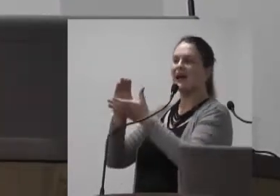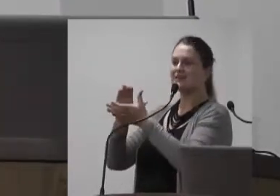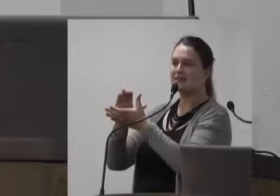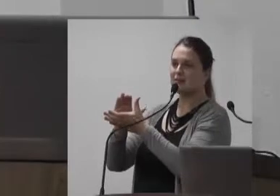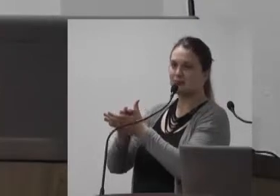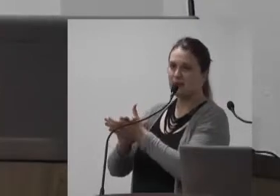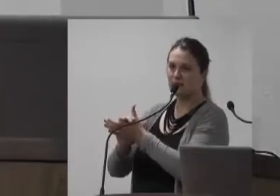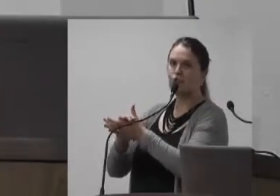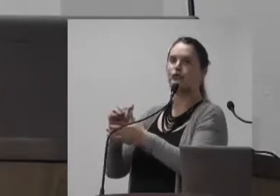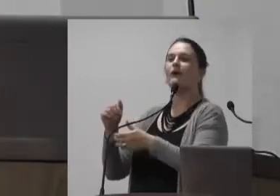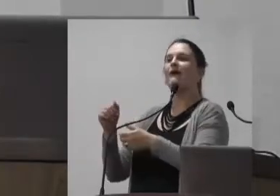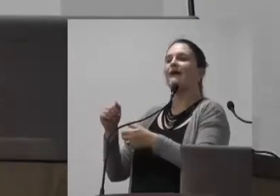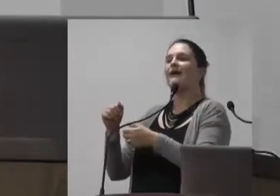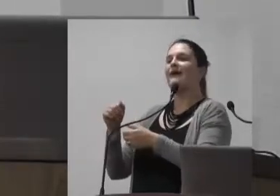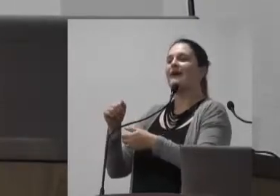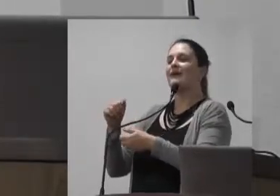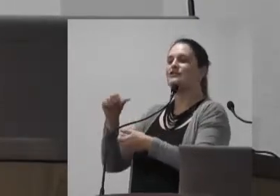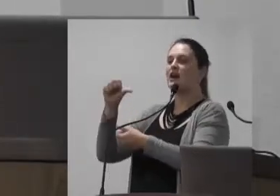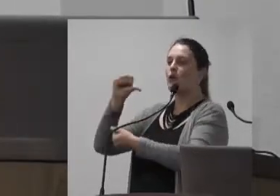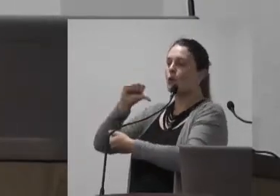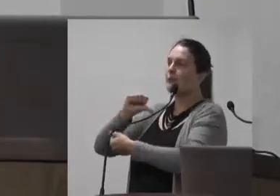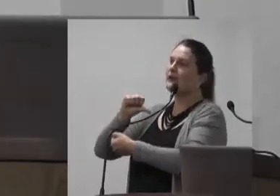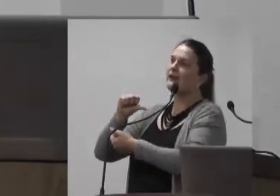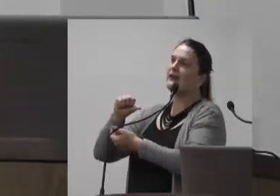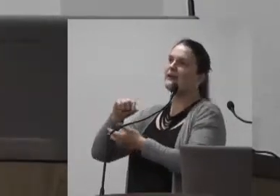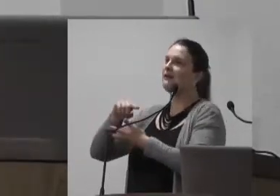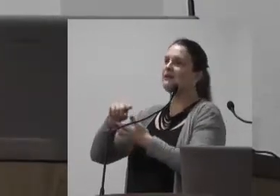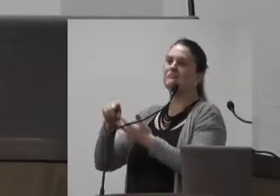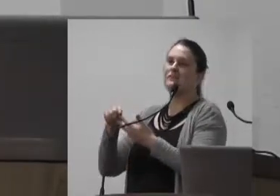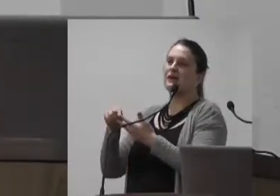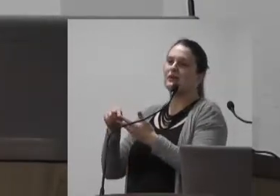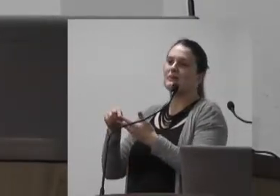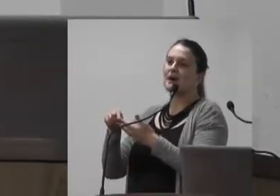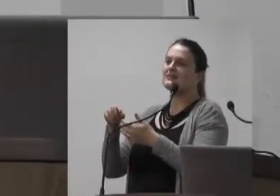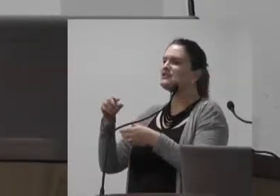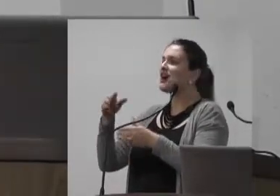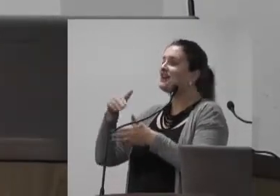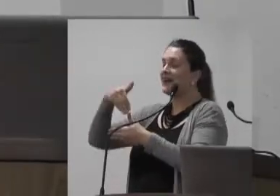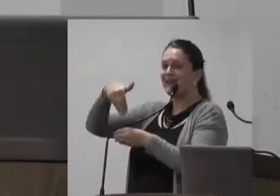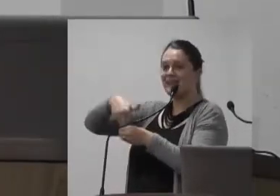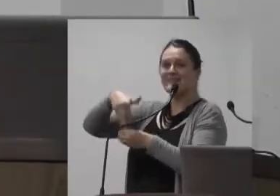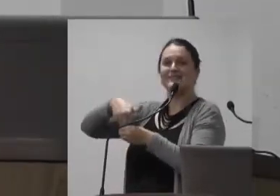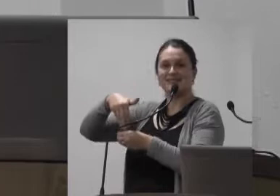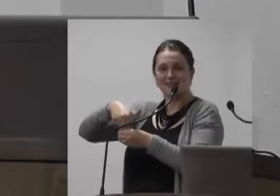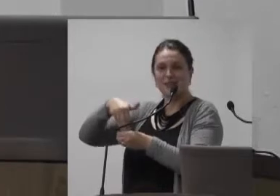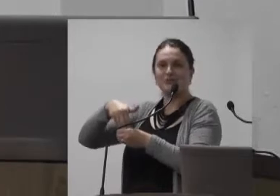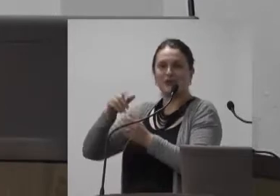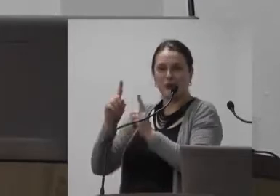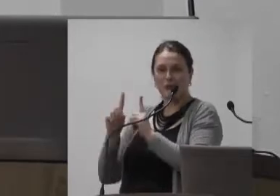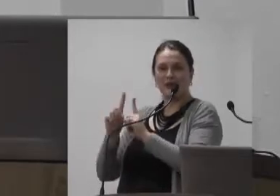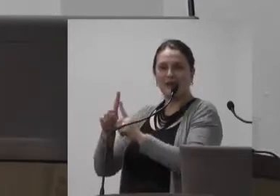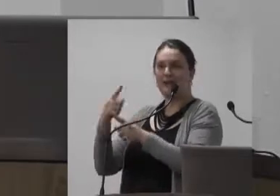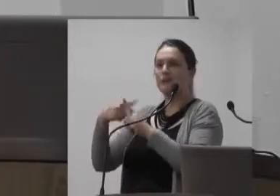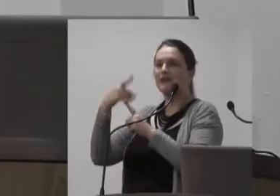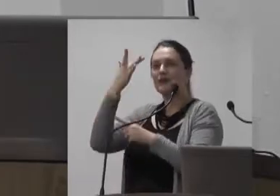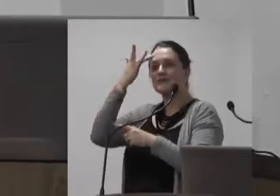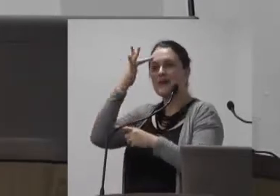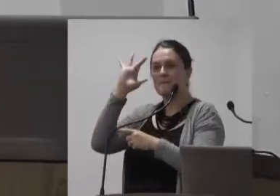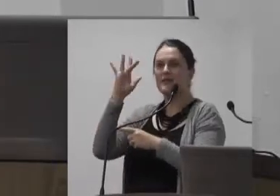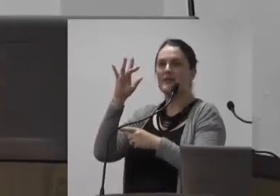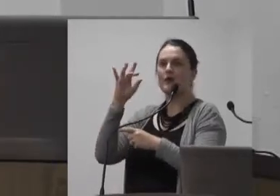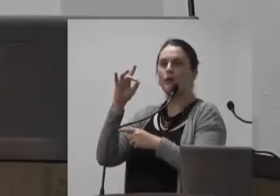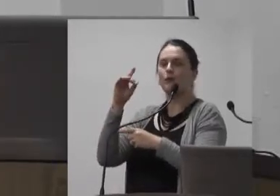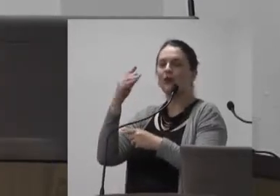batizado, casamento, já acompanhei, o que mais? Já na eleição, já acompanhei, porque